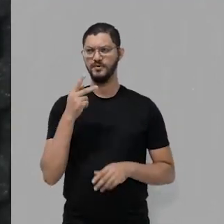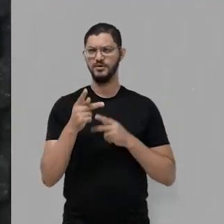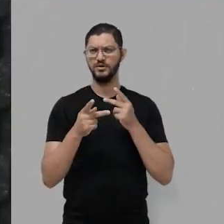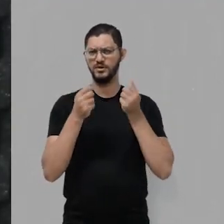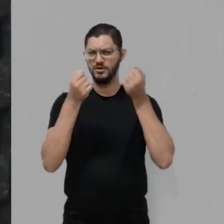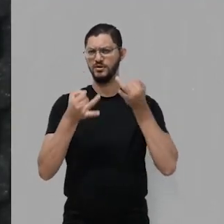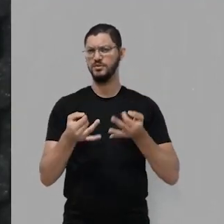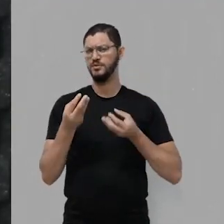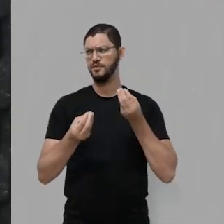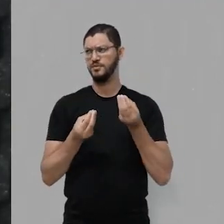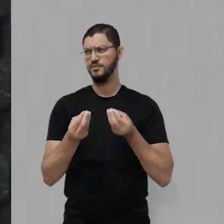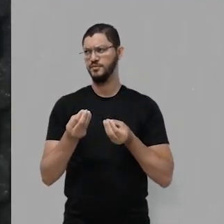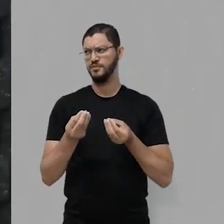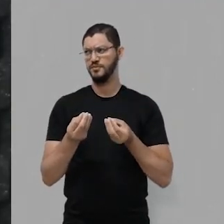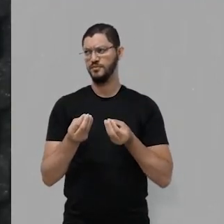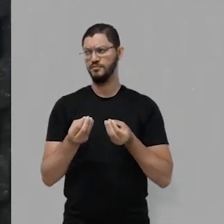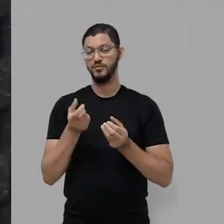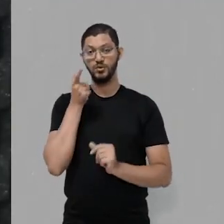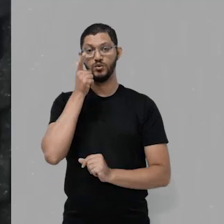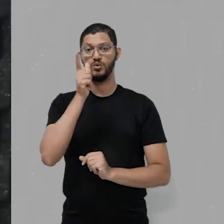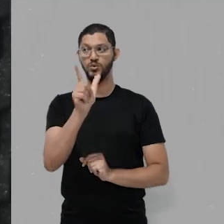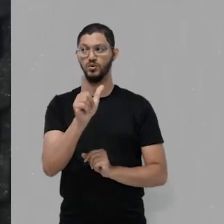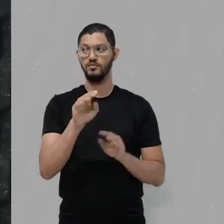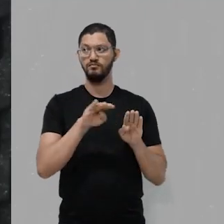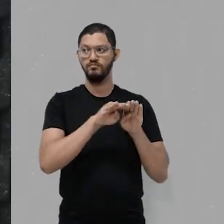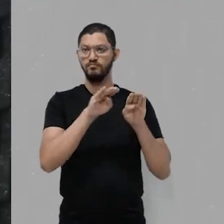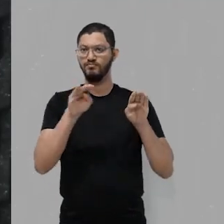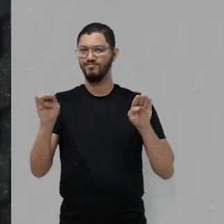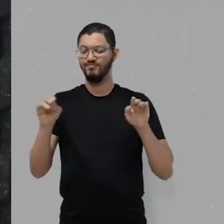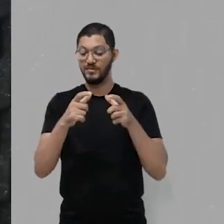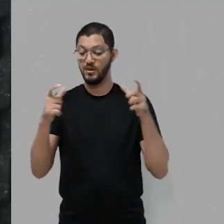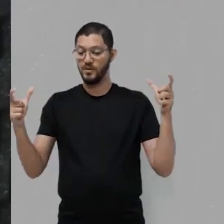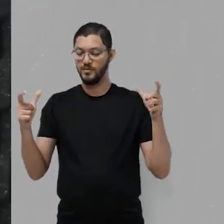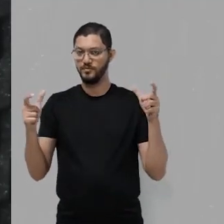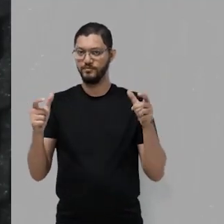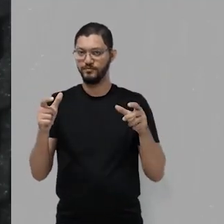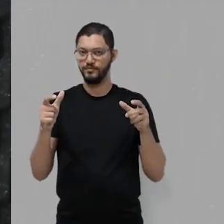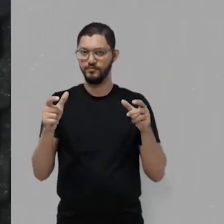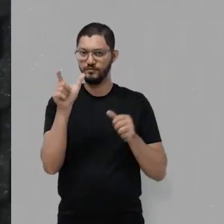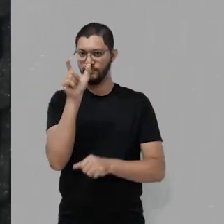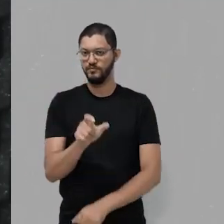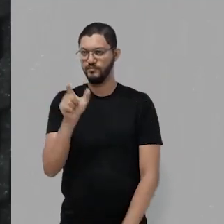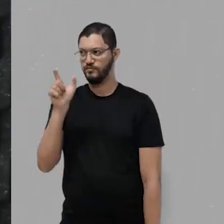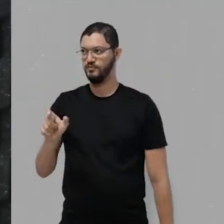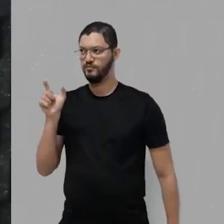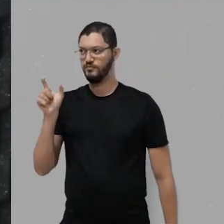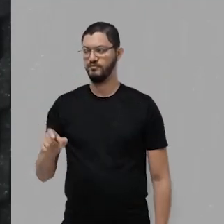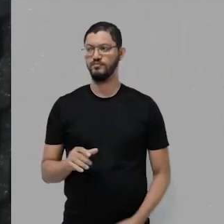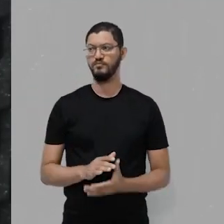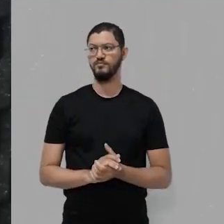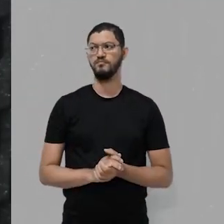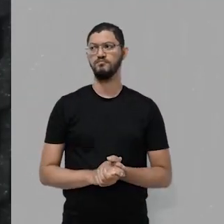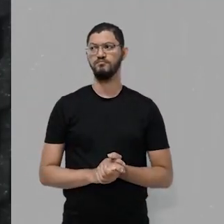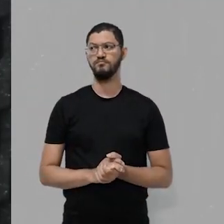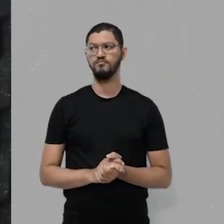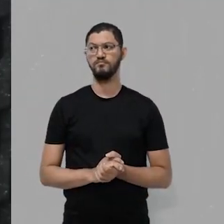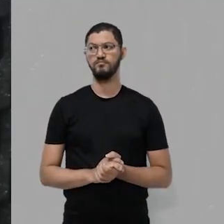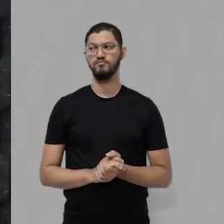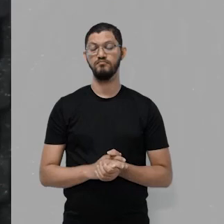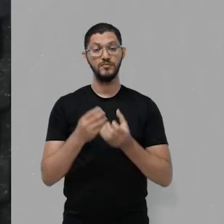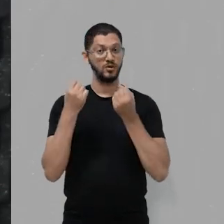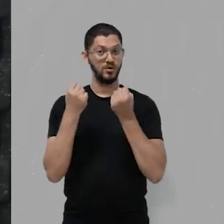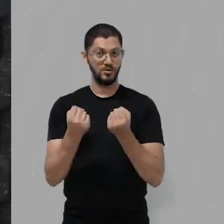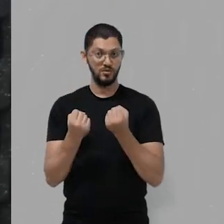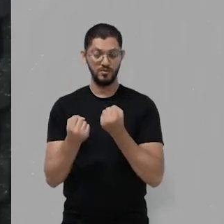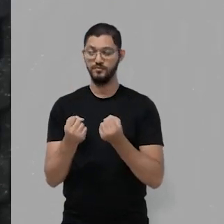diz que ela alcançou o seu tamanho máximo de indivíduos. É a capacidade